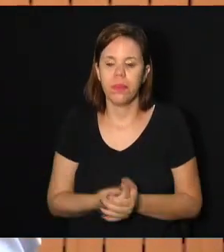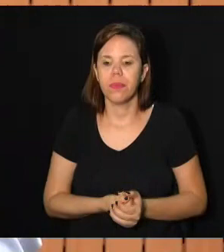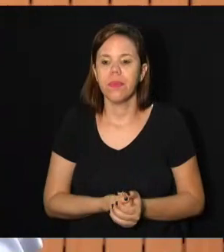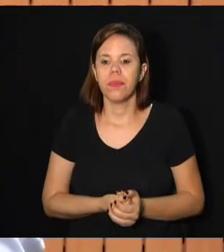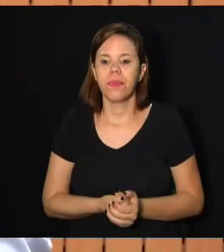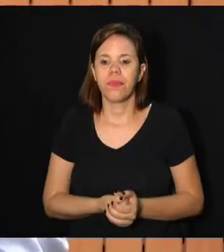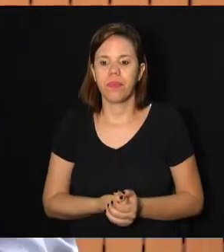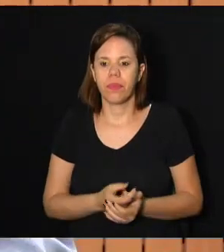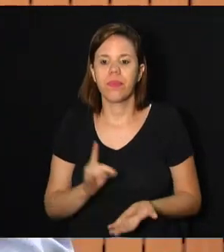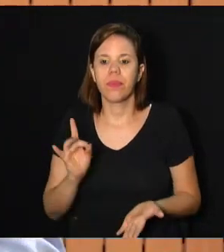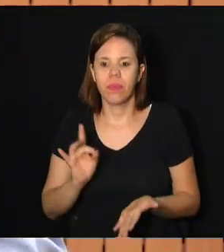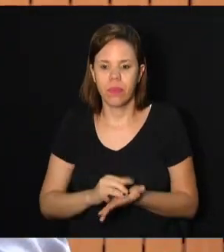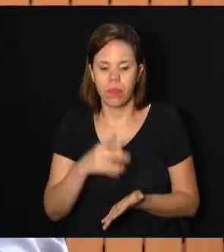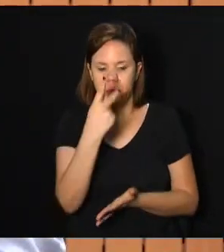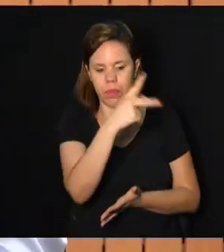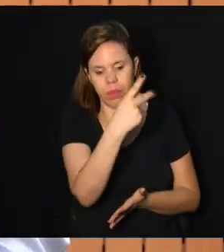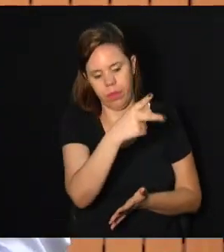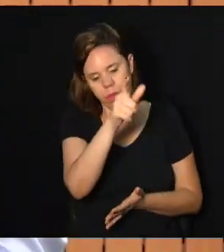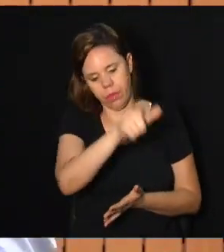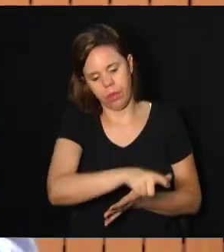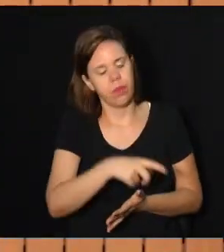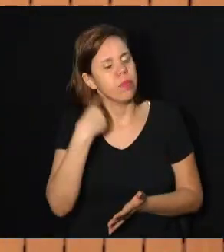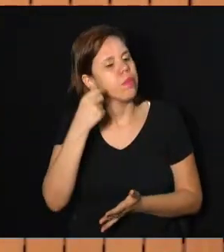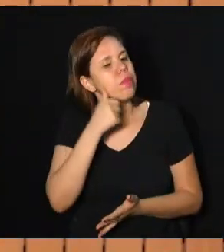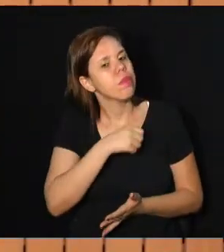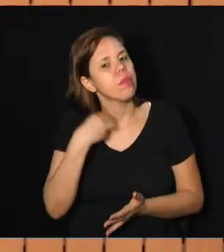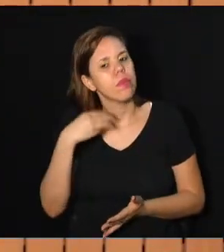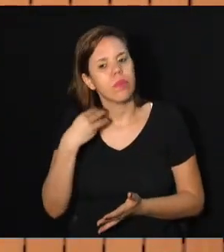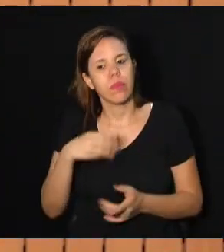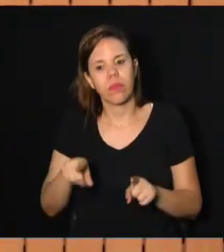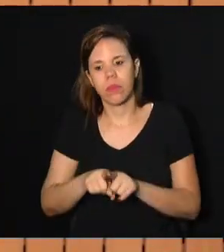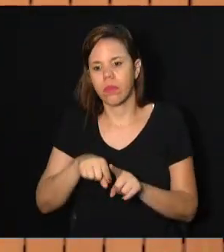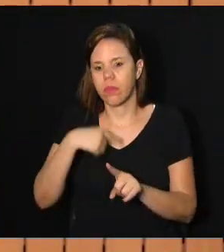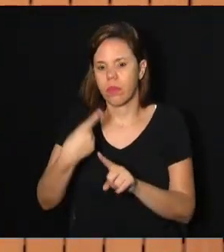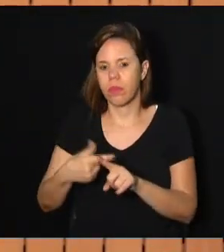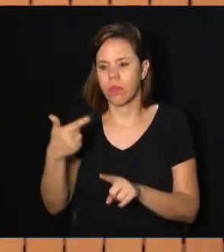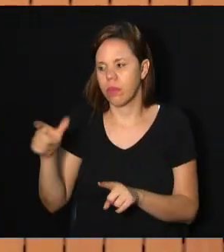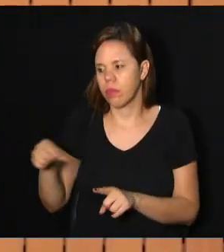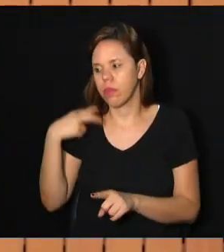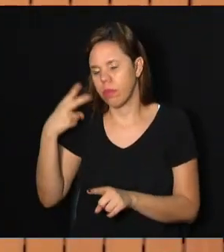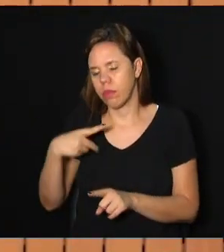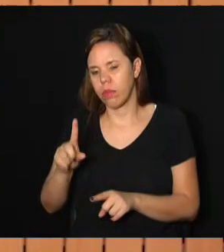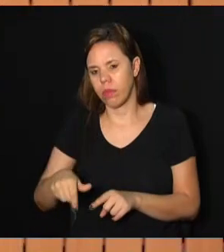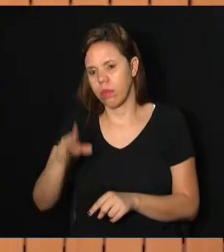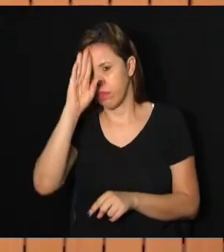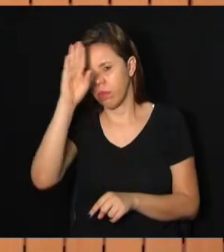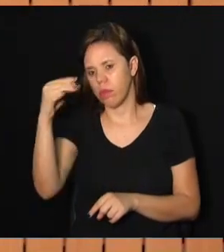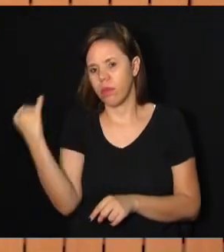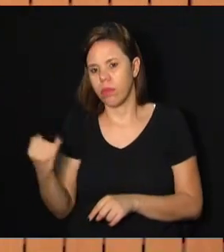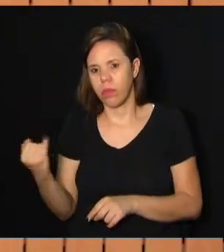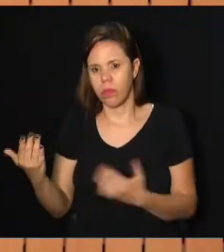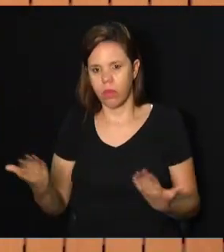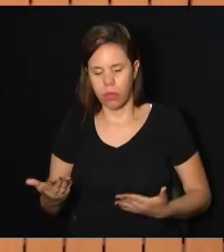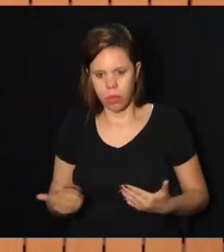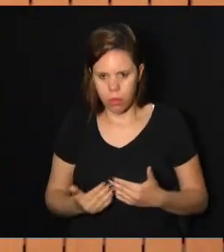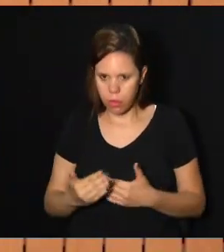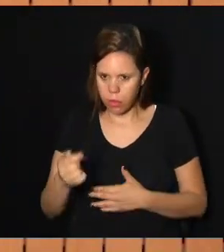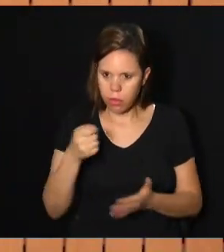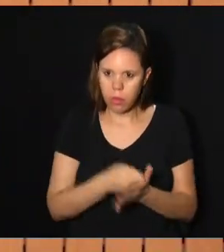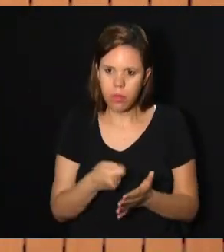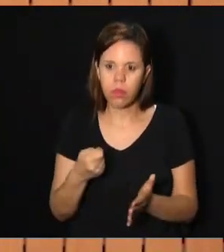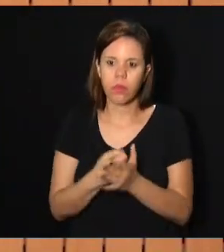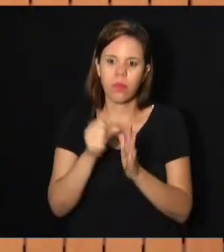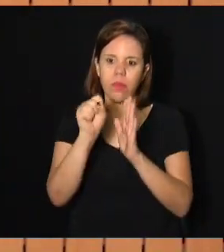é exatamente seu e que foi subscrito por mais 10 vereadores, eu vou dizer que é fundamental. O século XXI exige essa